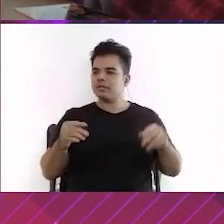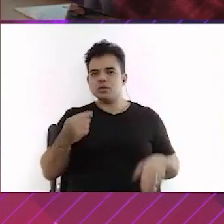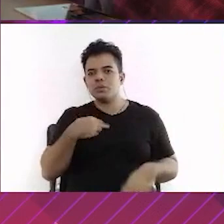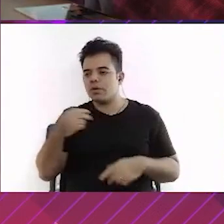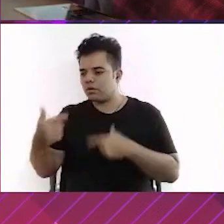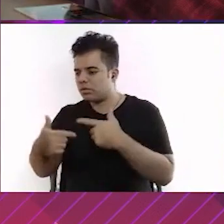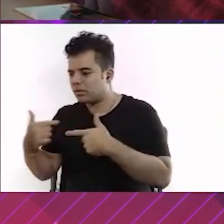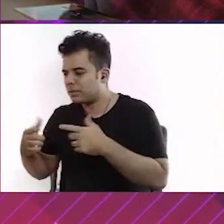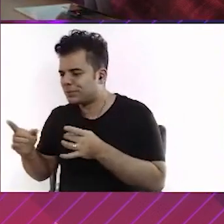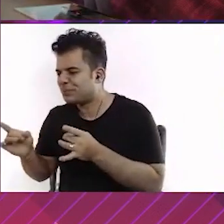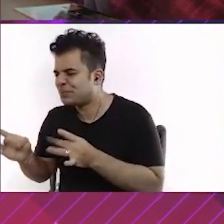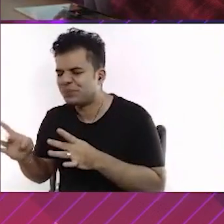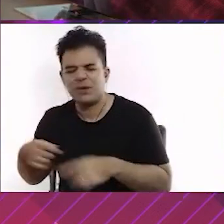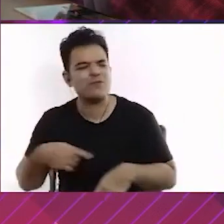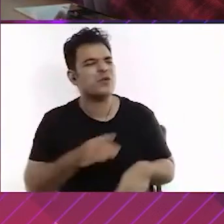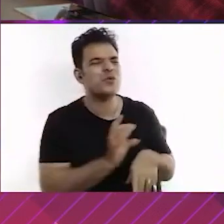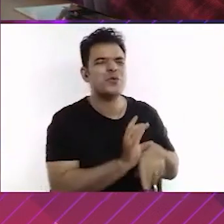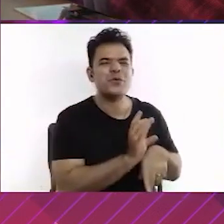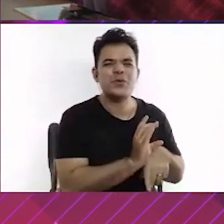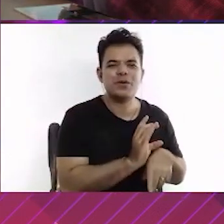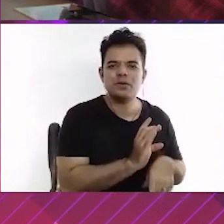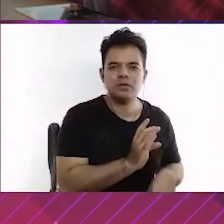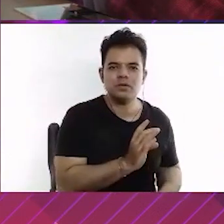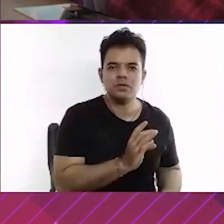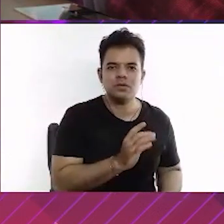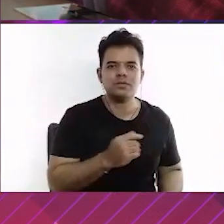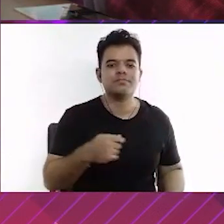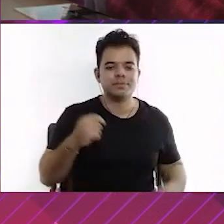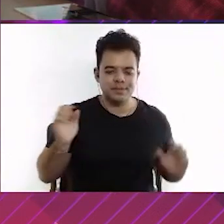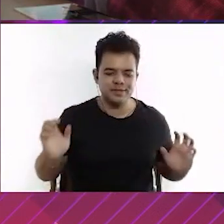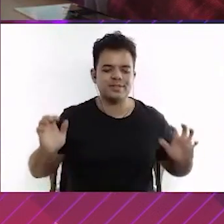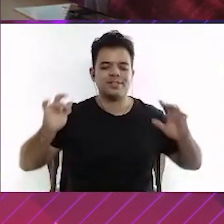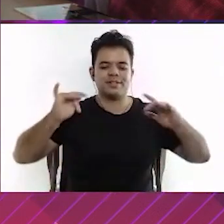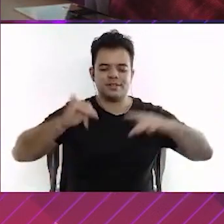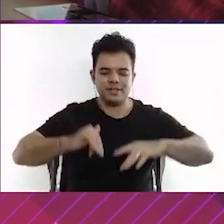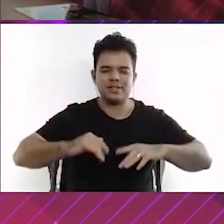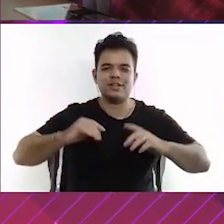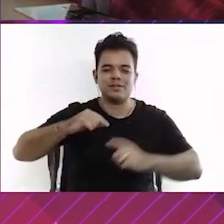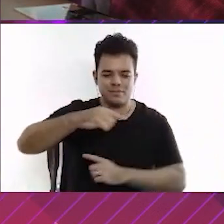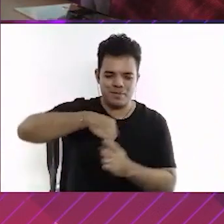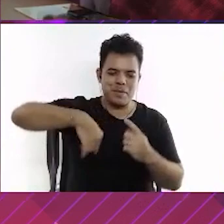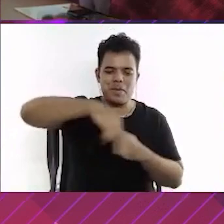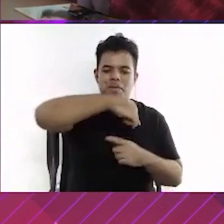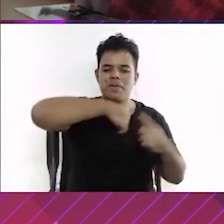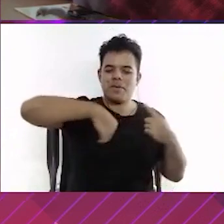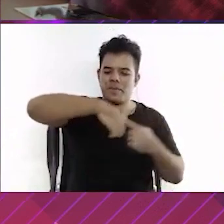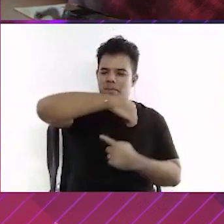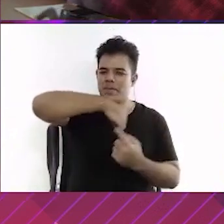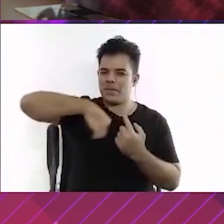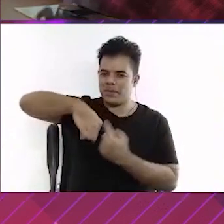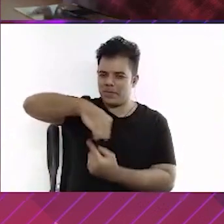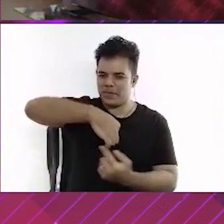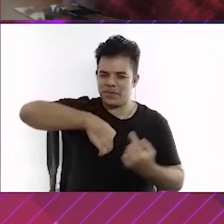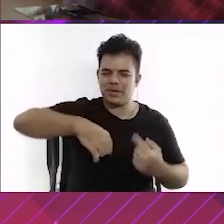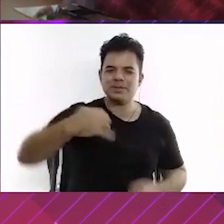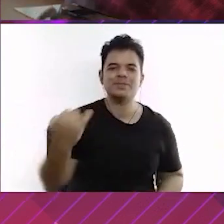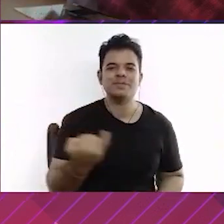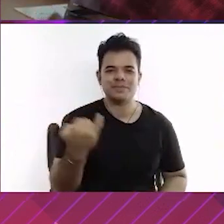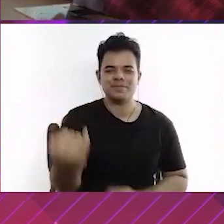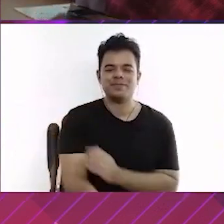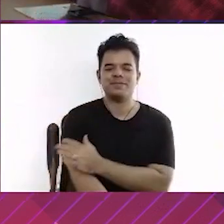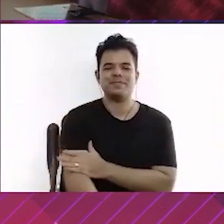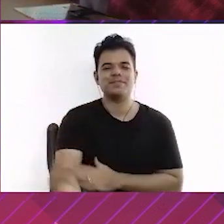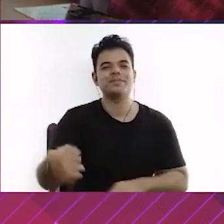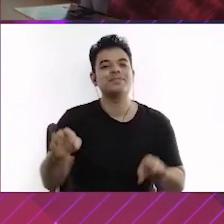um curso. Então, por que não fazer encontros multidisciplinares estruturados para que esses profissionais participassem? Além do mais, por que